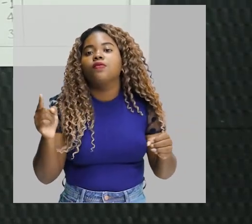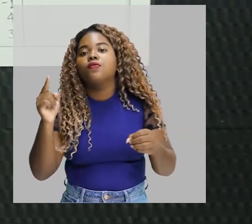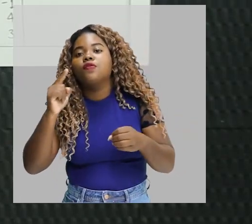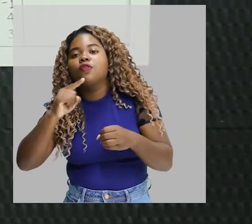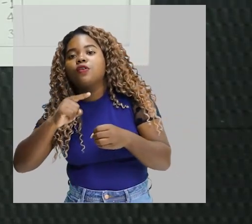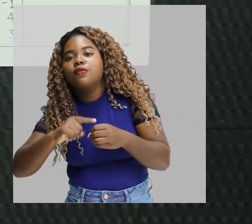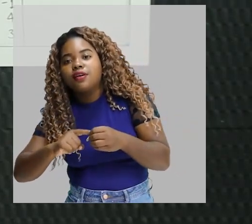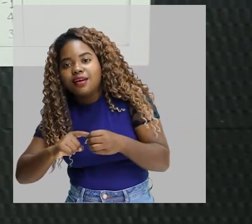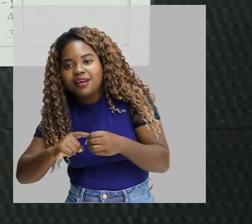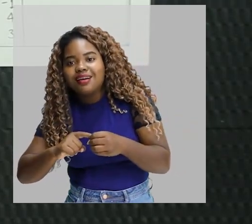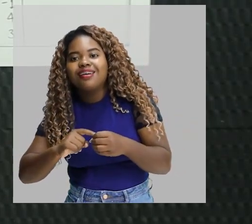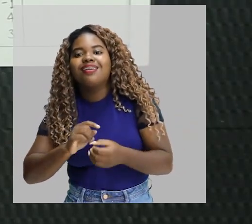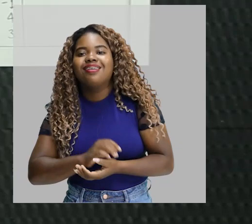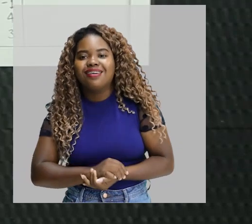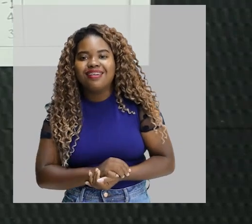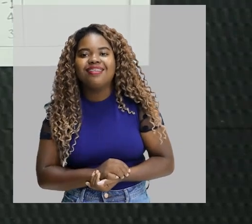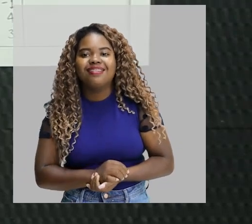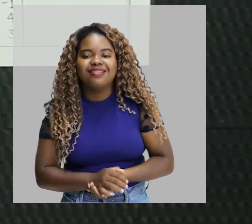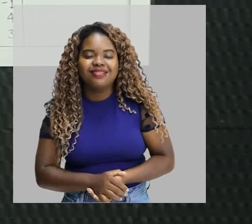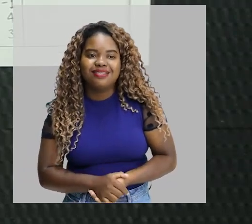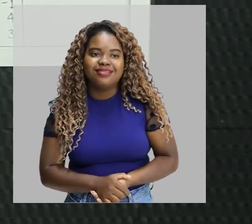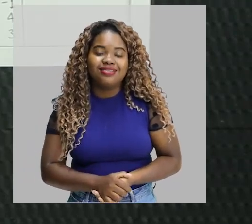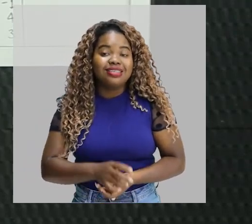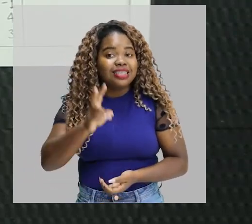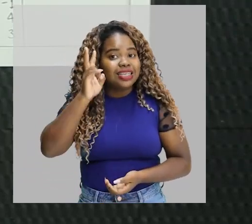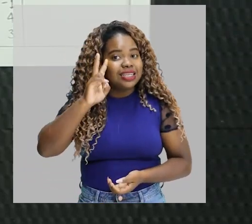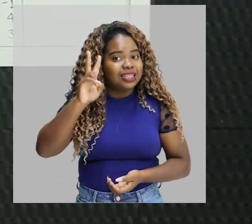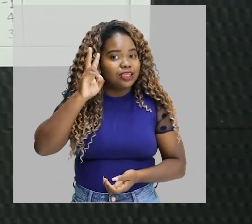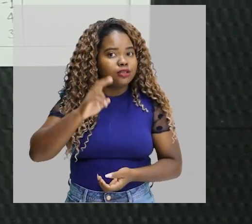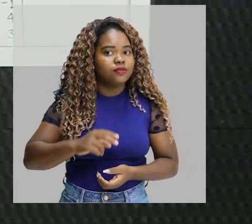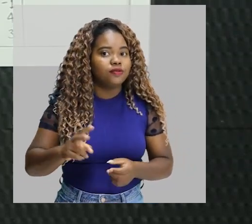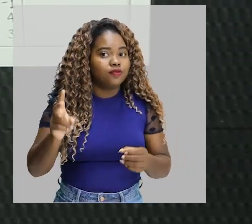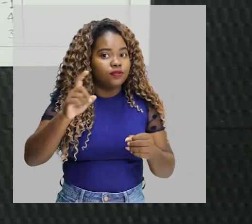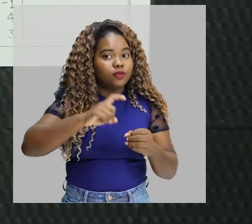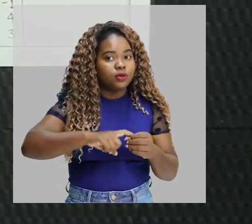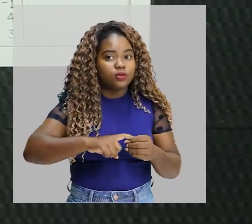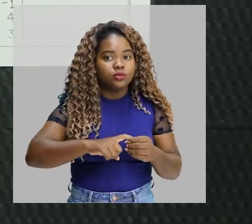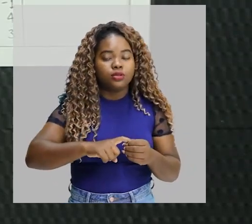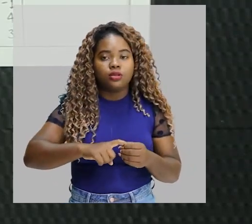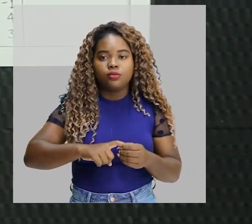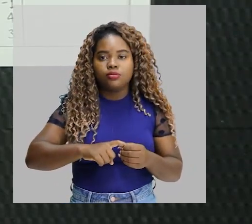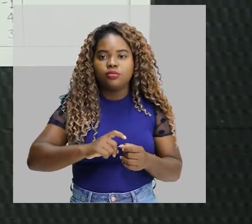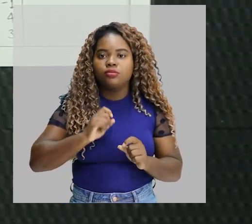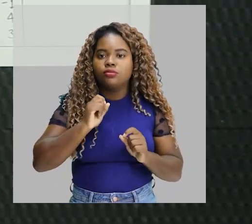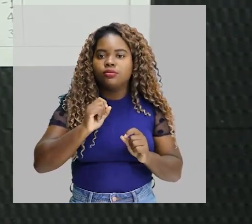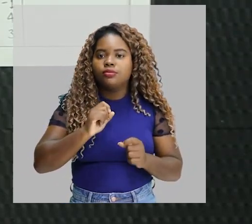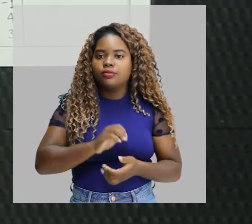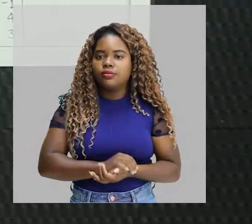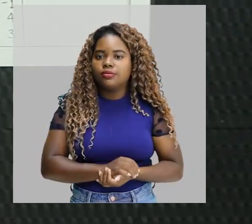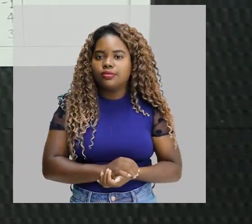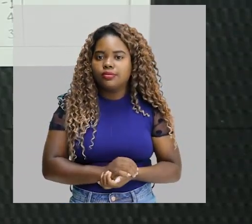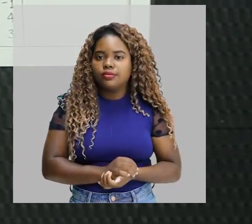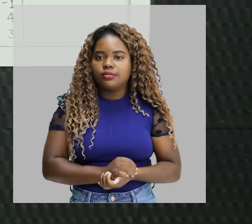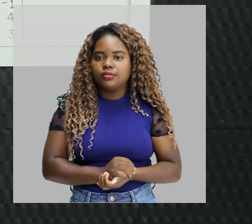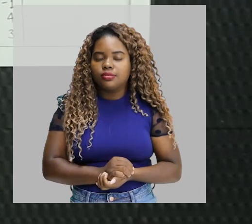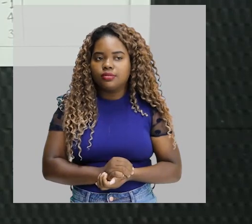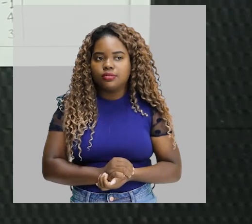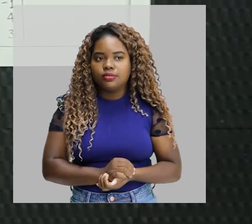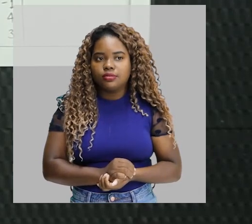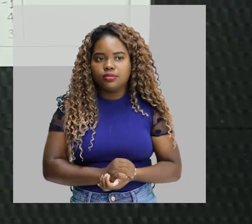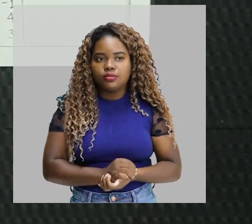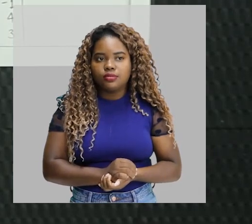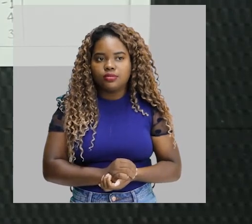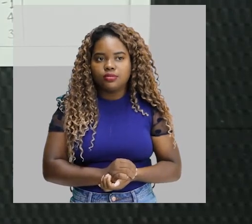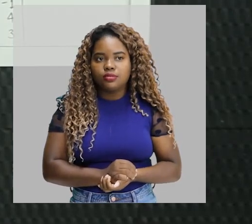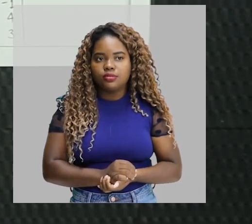né vamos atrás das outras diagonais só lembrando que na volta né vamos dizer assim a gente vai